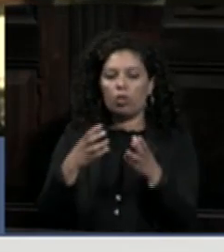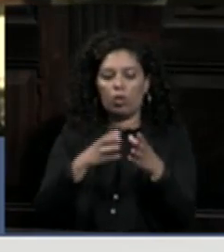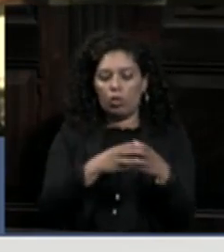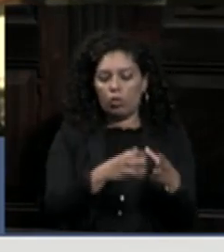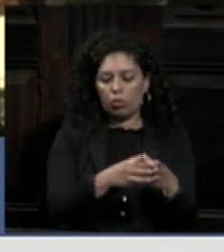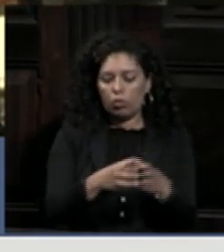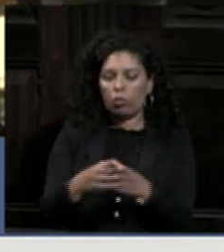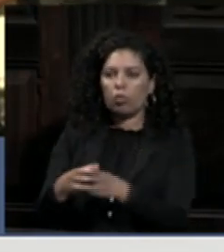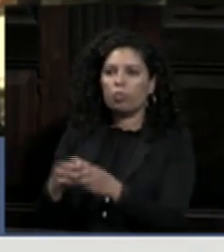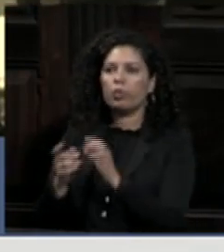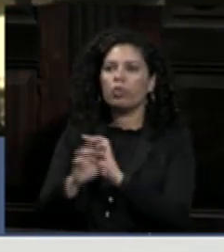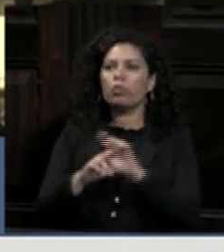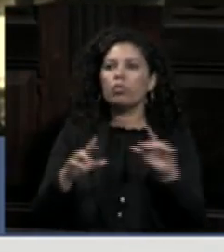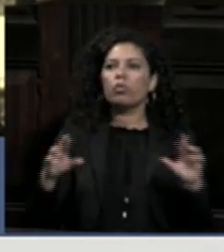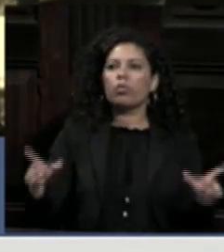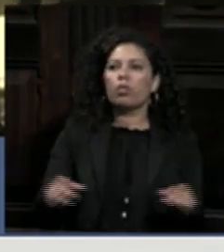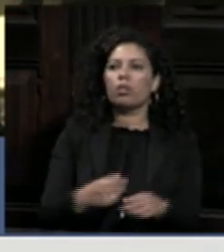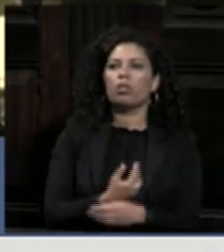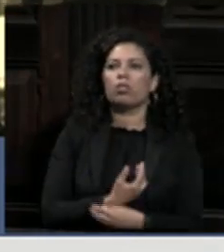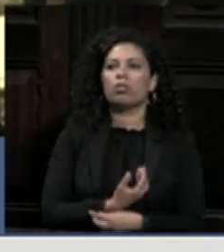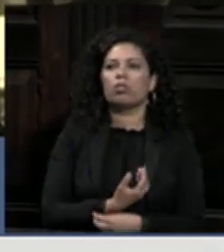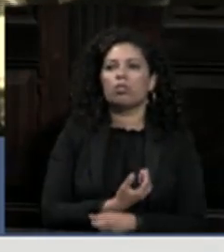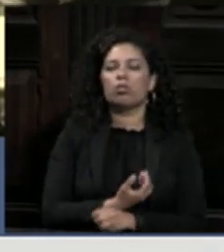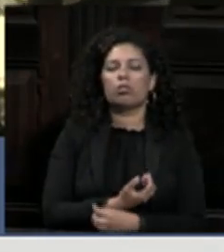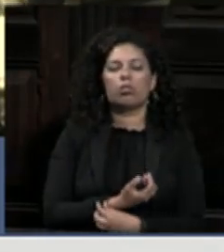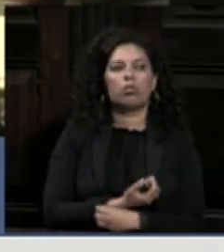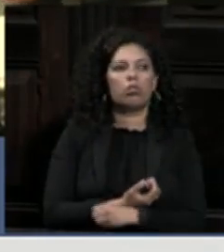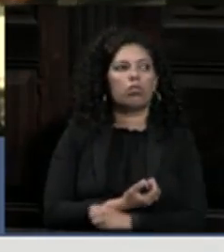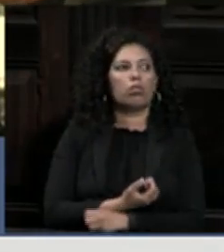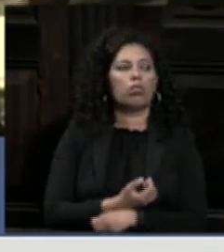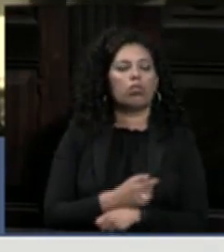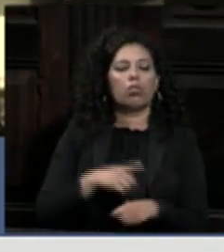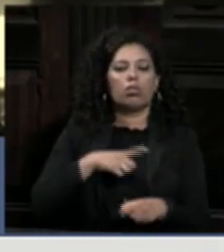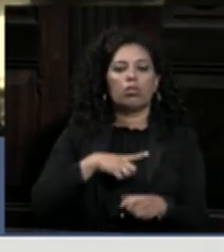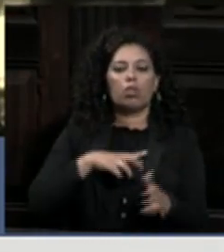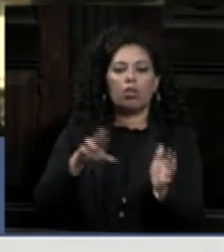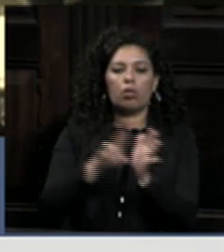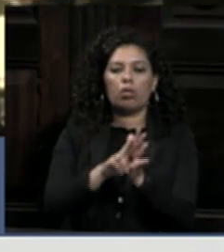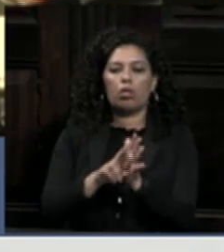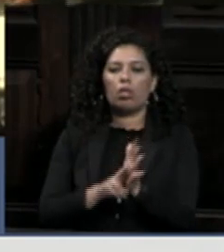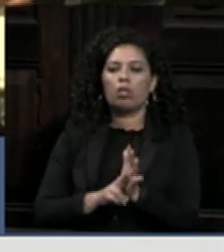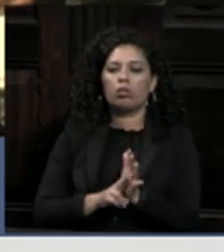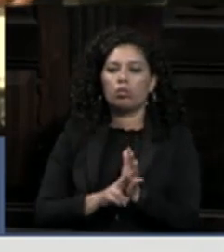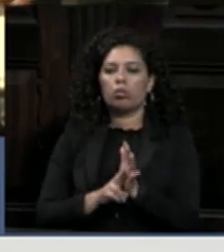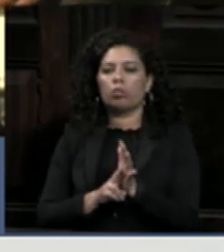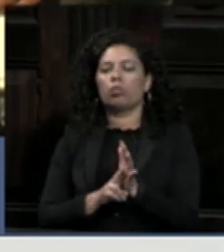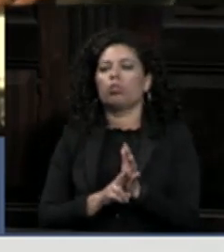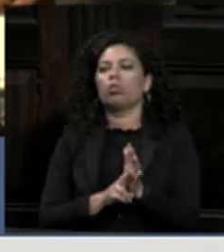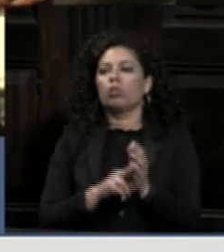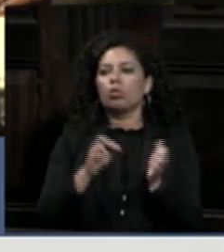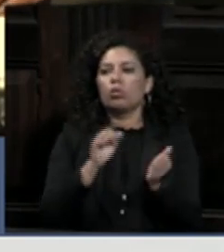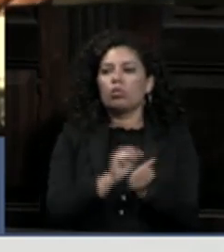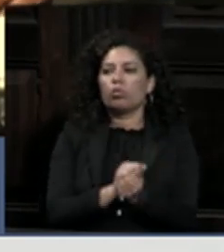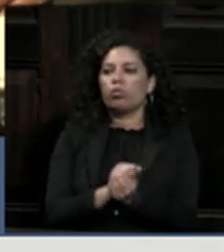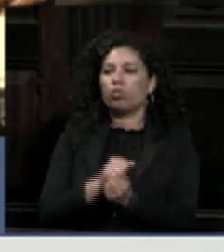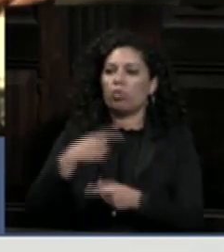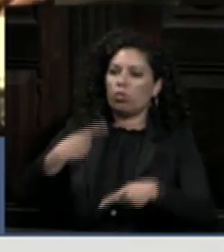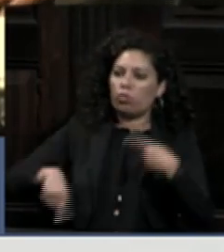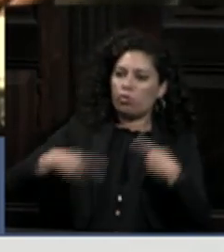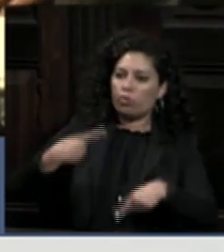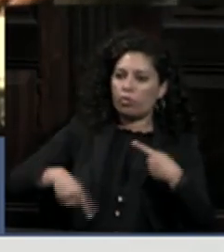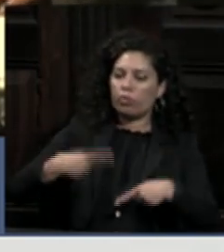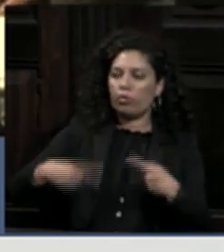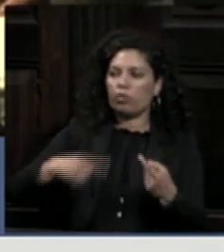financeira e controle favorável do relator deputado domingos brazão andré ceciliano do dionísio lins e vaguinho em discussão